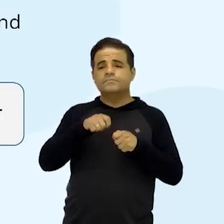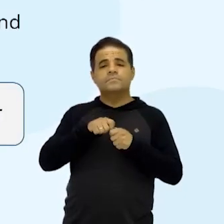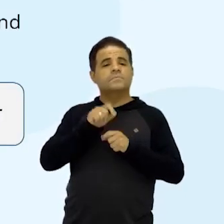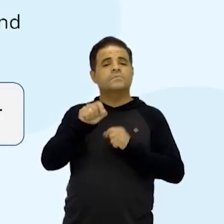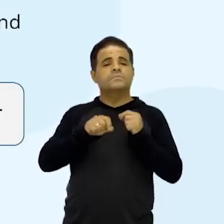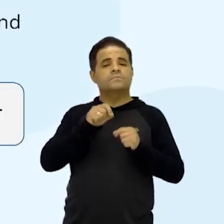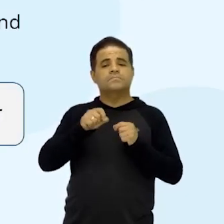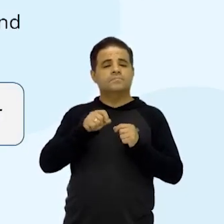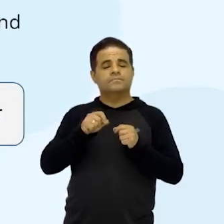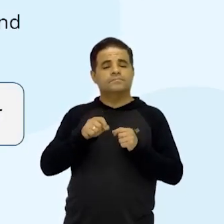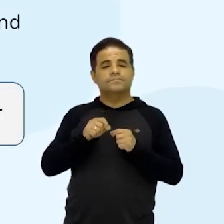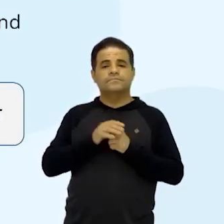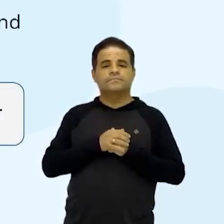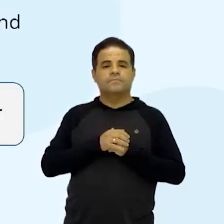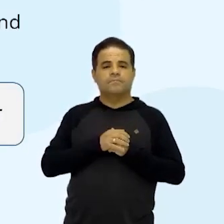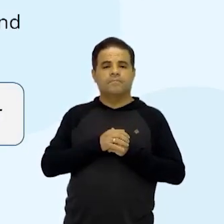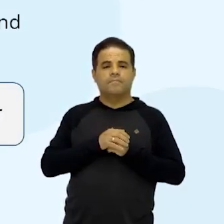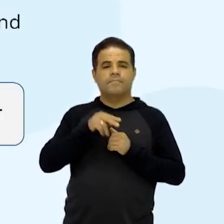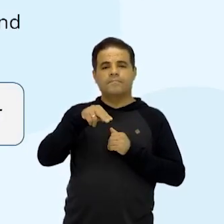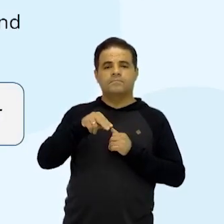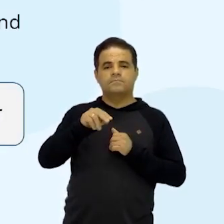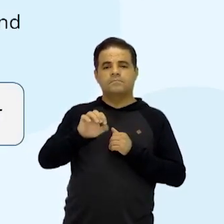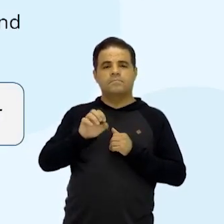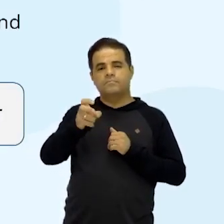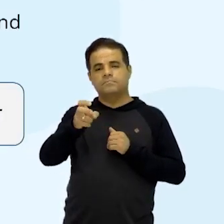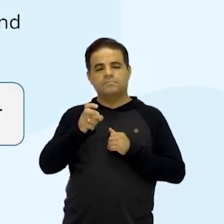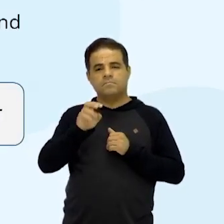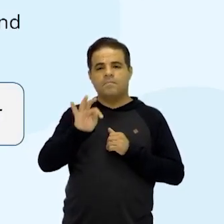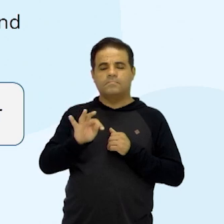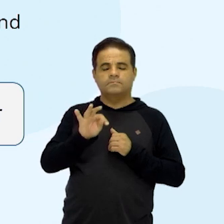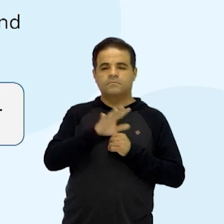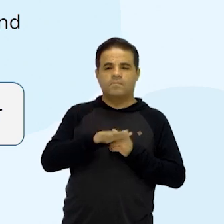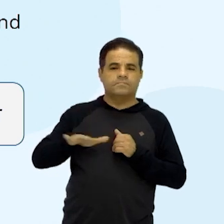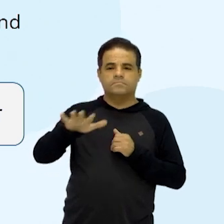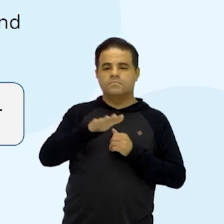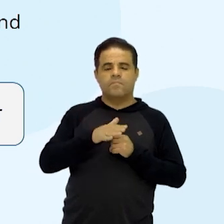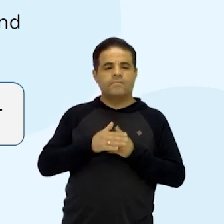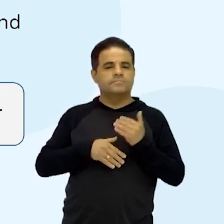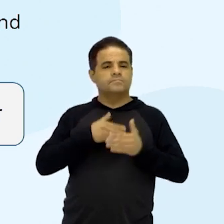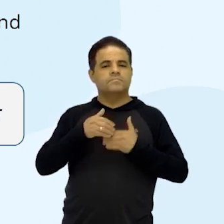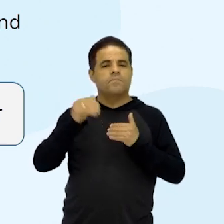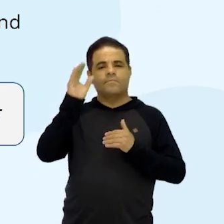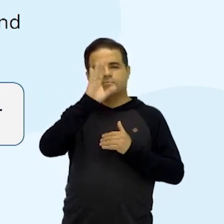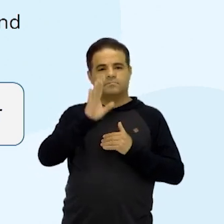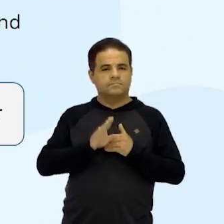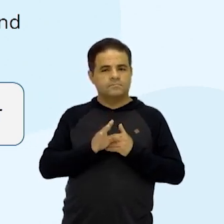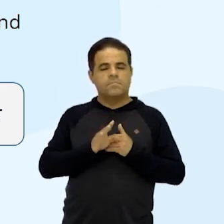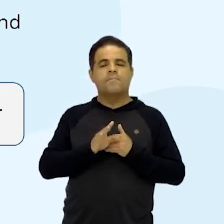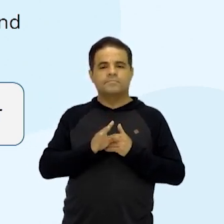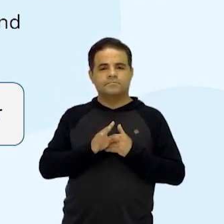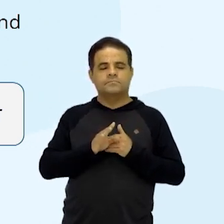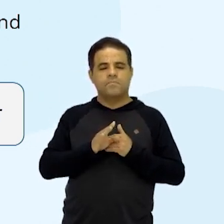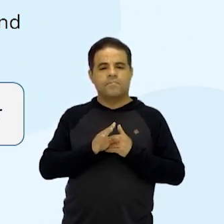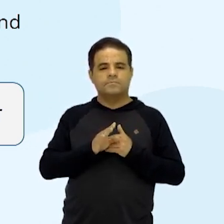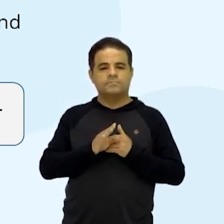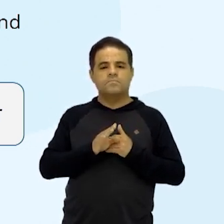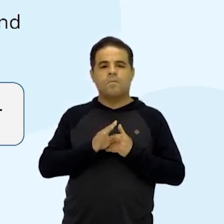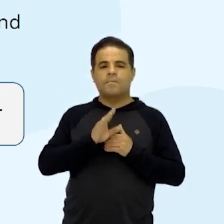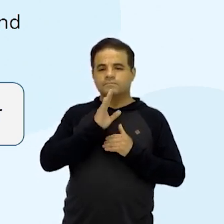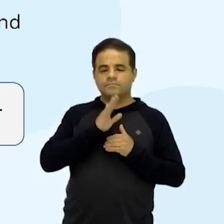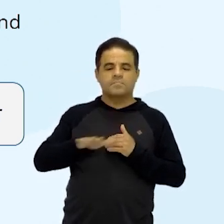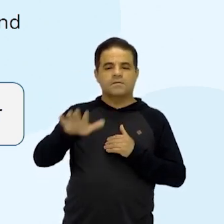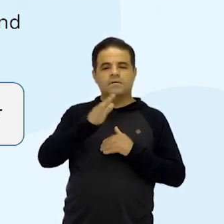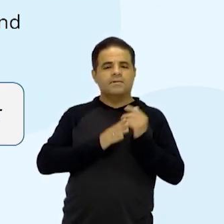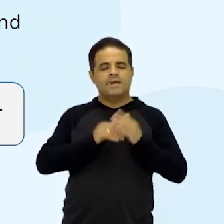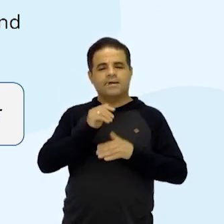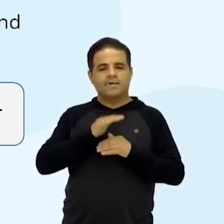fazer next? Watch the video Emicida Rapper Brazil UN Human Rights. Então, o Emicida, que é um